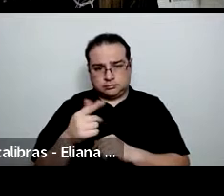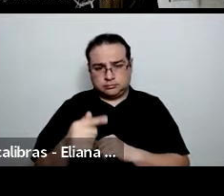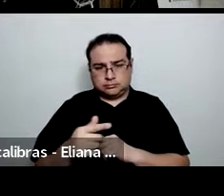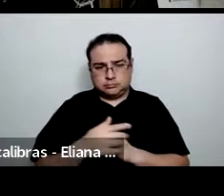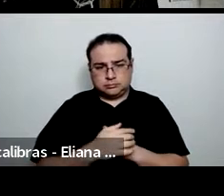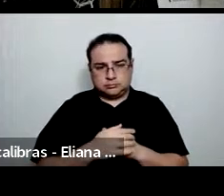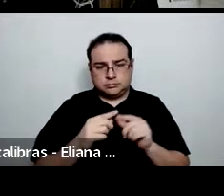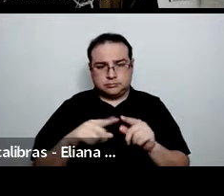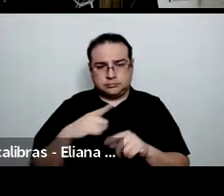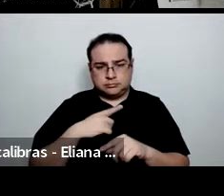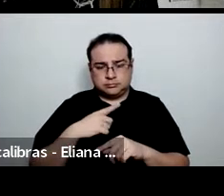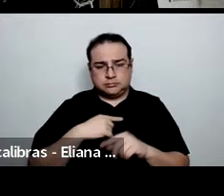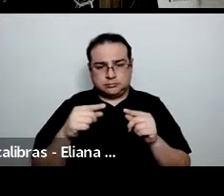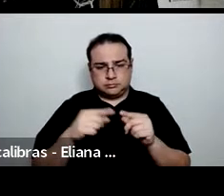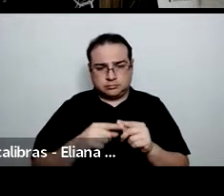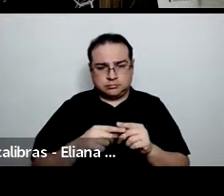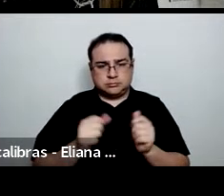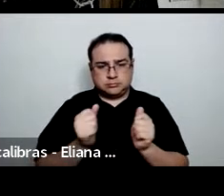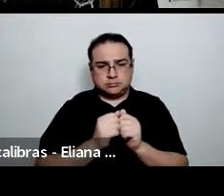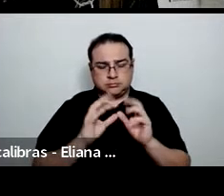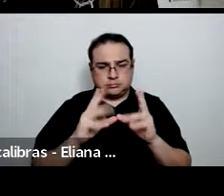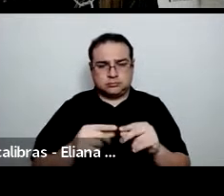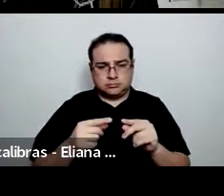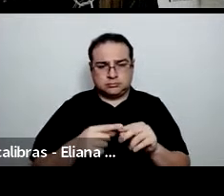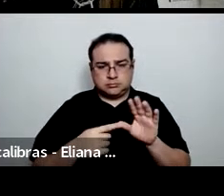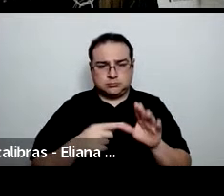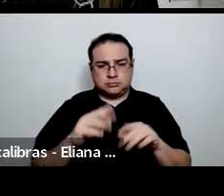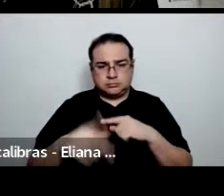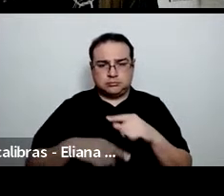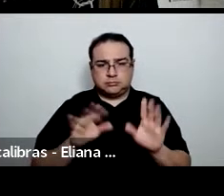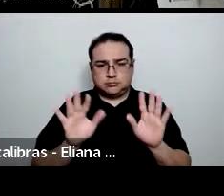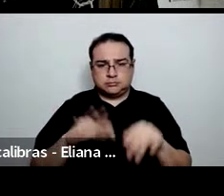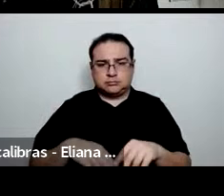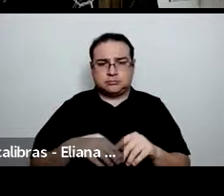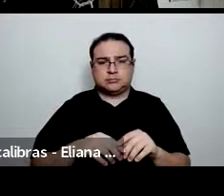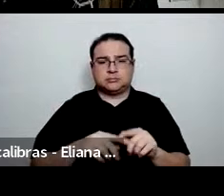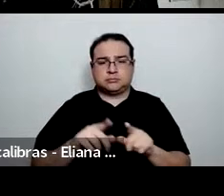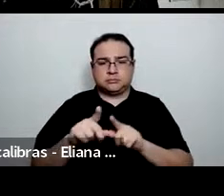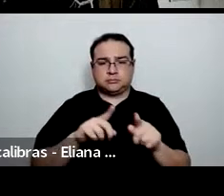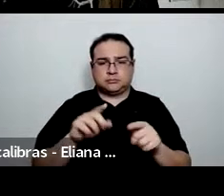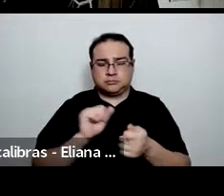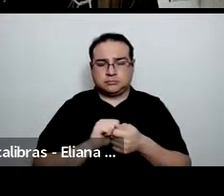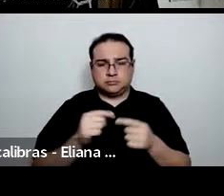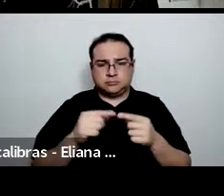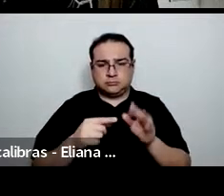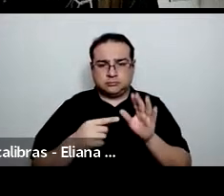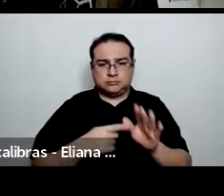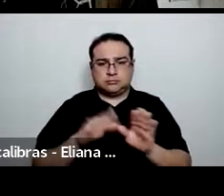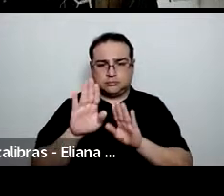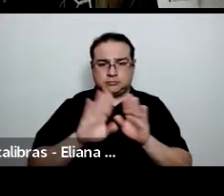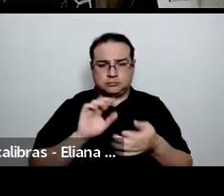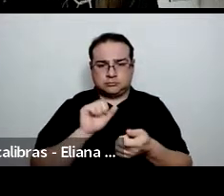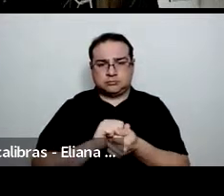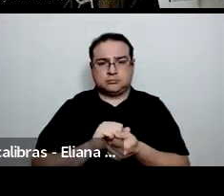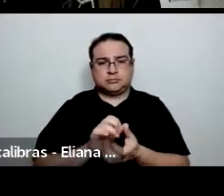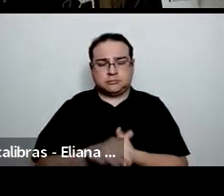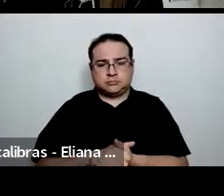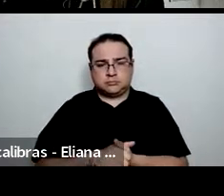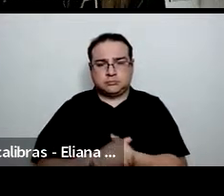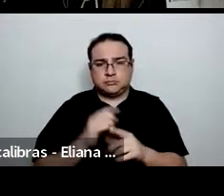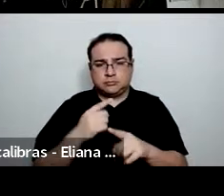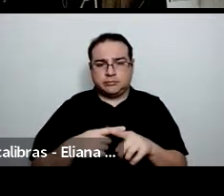de curso uma mordida coro foi para pó de término da legislatura atual então candidato com correio